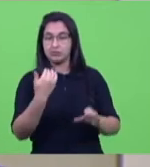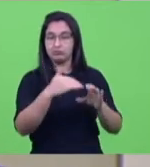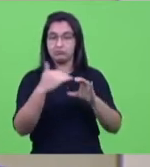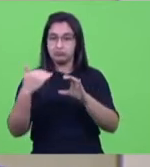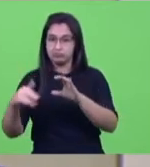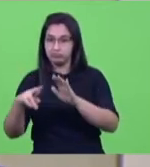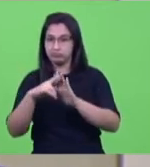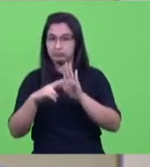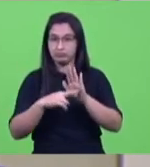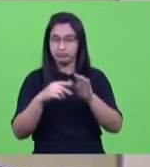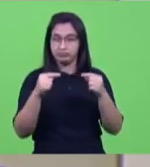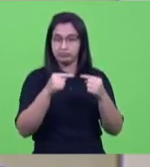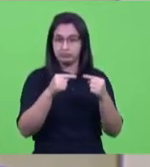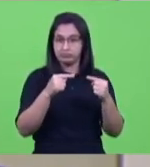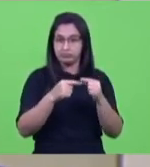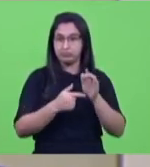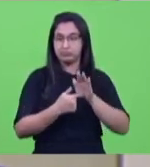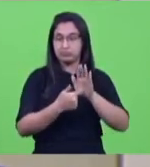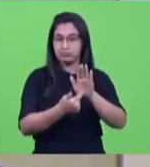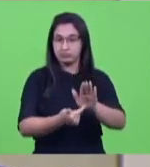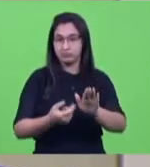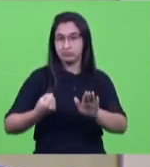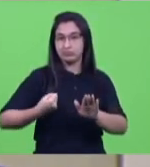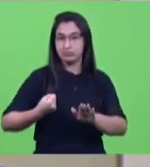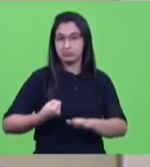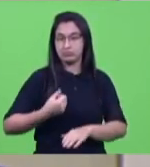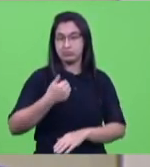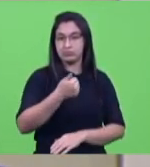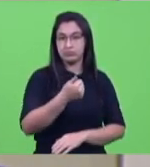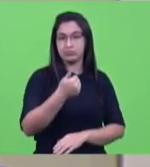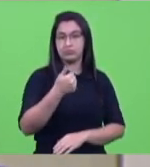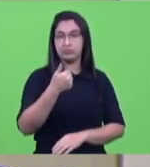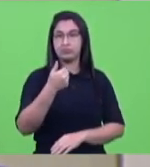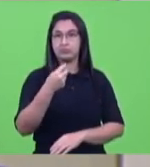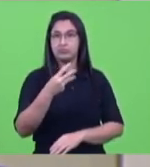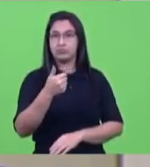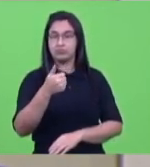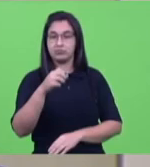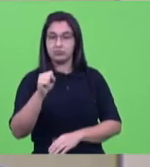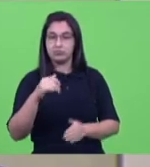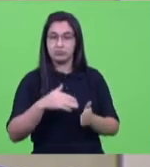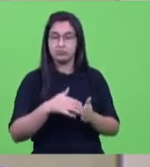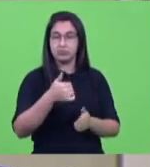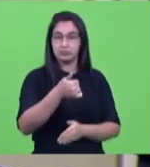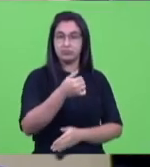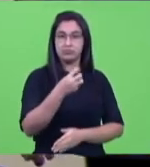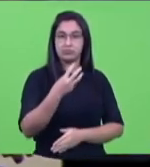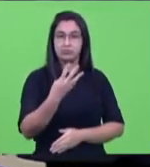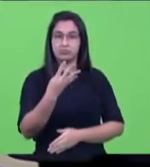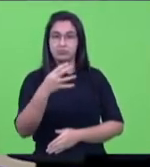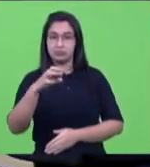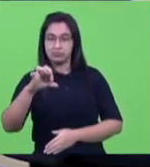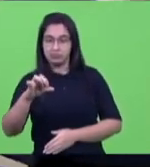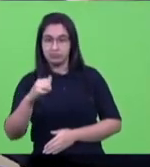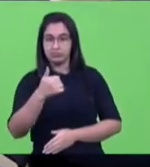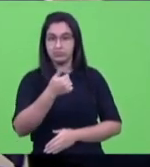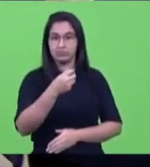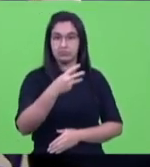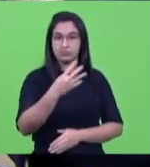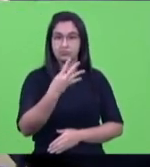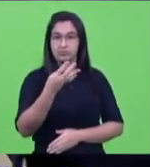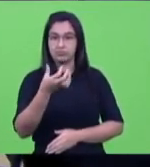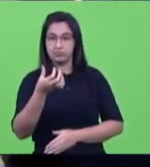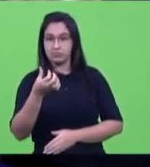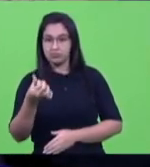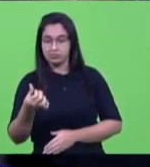regimento interno, as seguintes indicações. Indicações 1318 a 1349 e 1353. Fim da ordem do